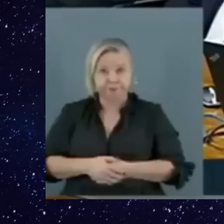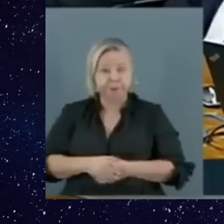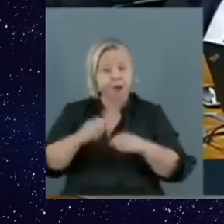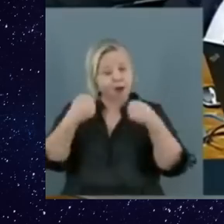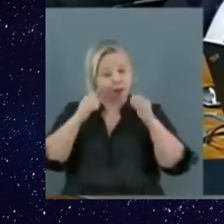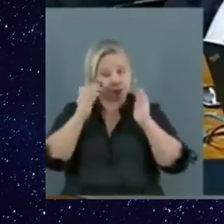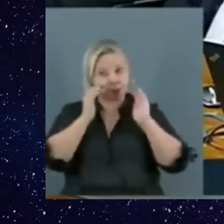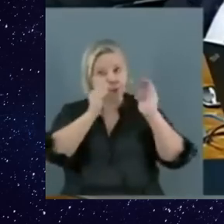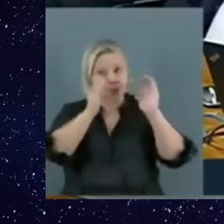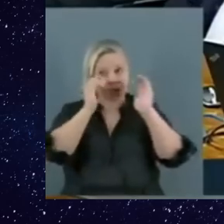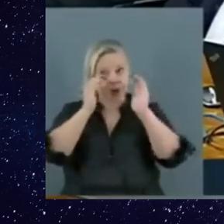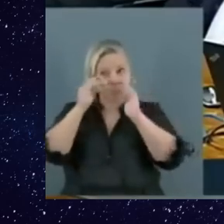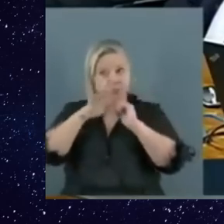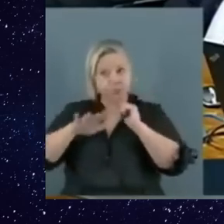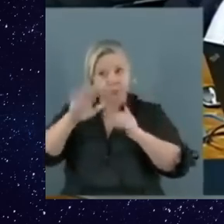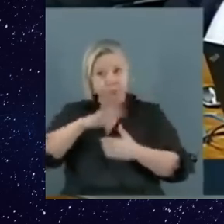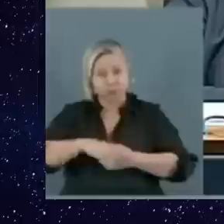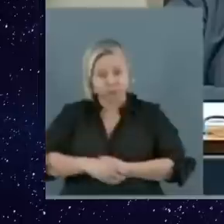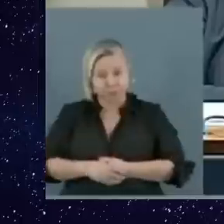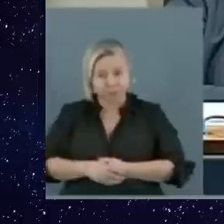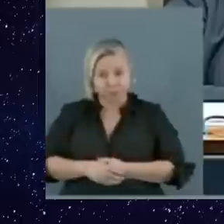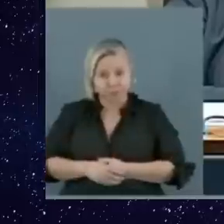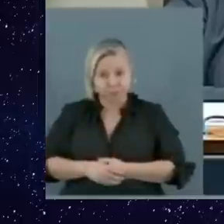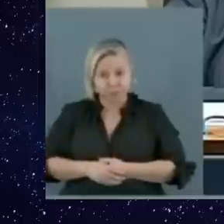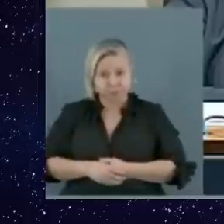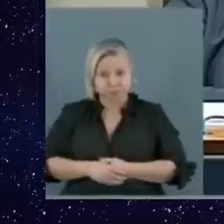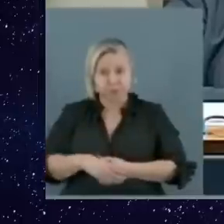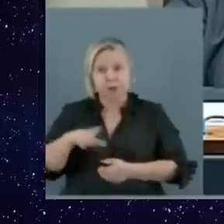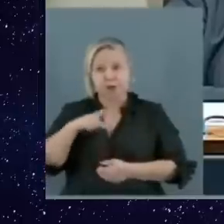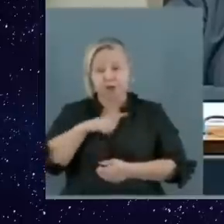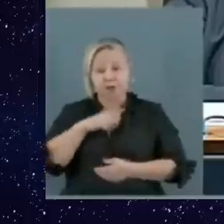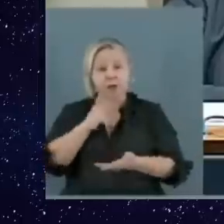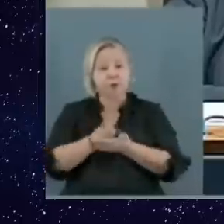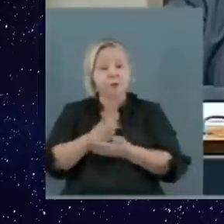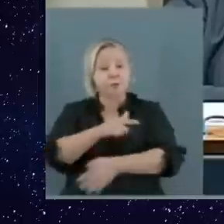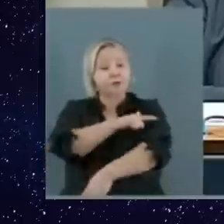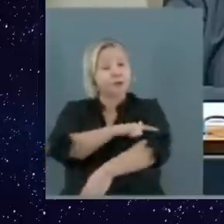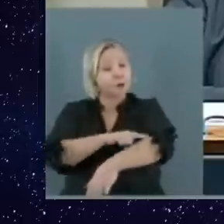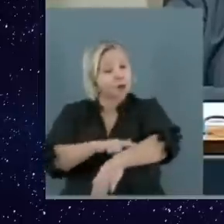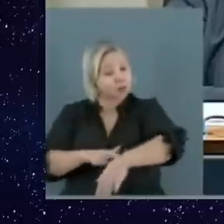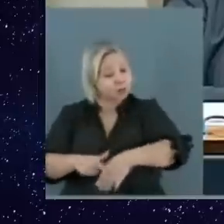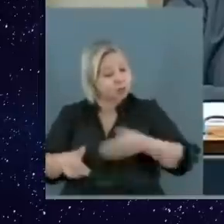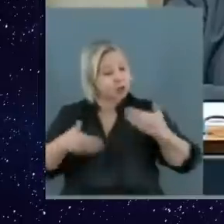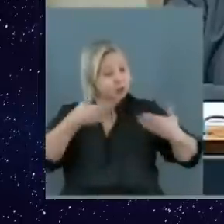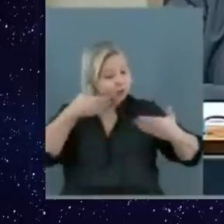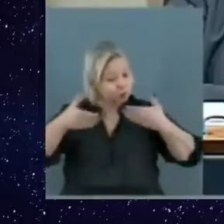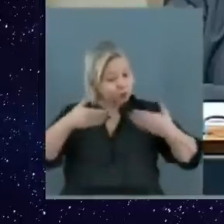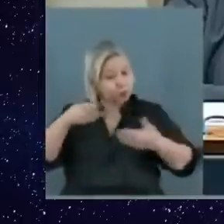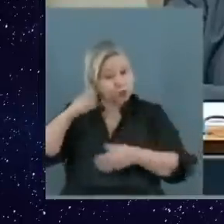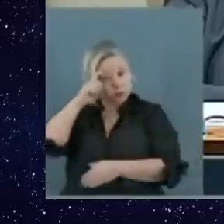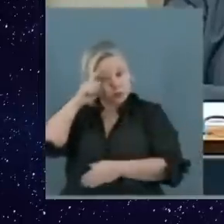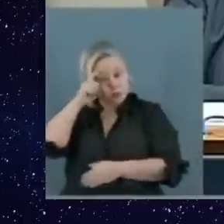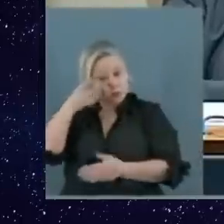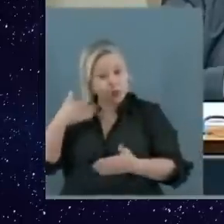Não, eu não estou faltando com as pessoas. Vale, nós temos que manter pelo menos a educação. Isso, eu estou conversando aqui com o senador. Mas da forma o senhor como